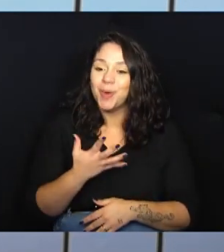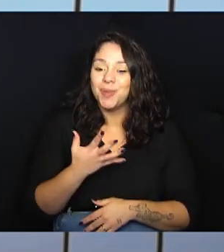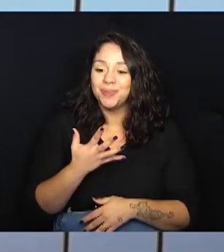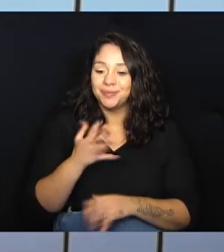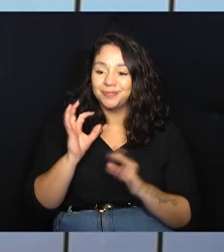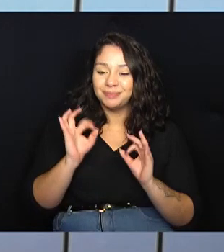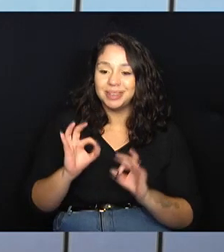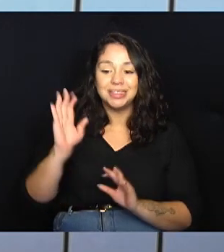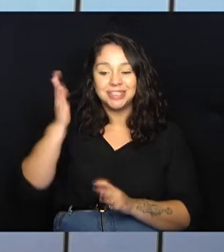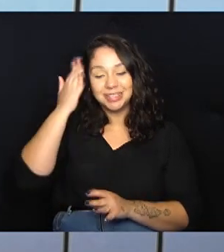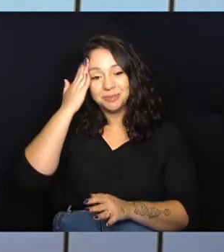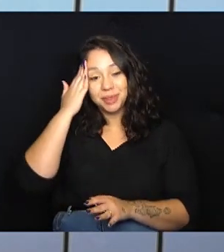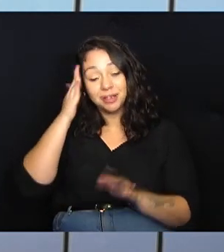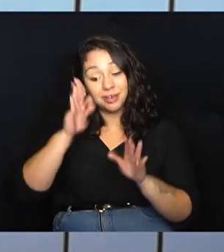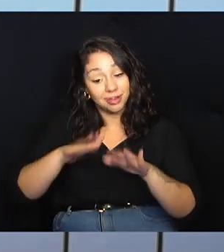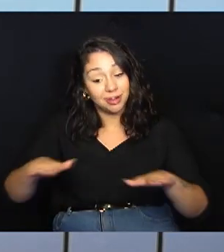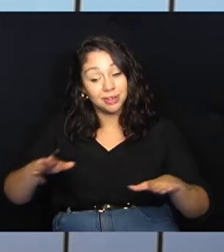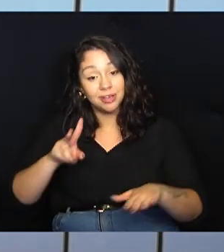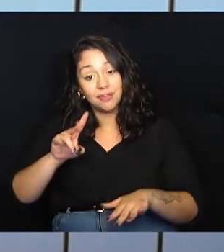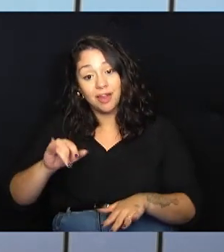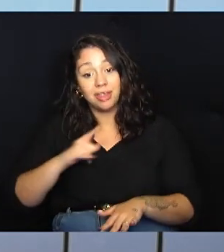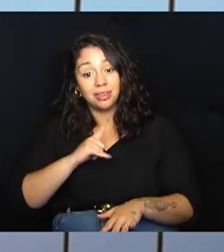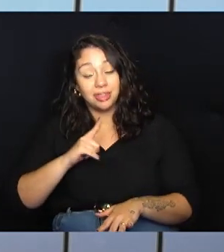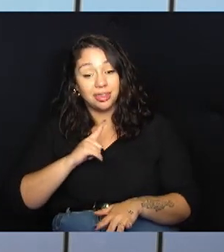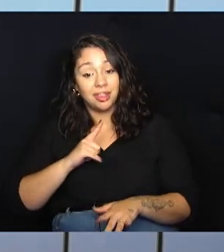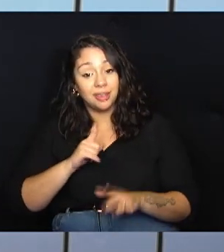saber que aquela criança vai ter um atendimento